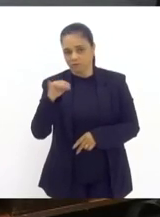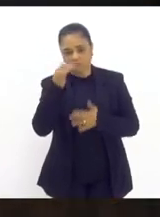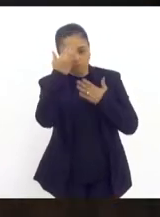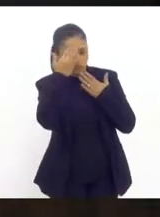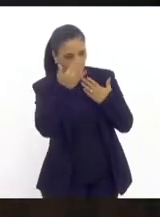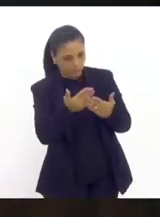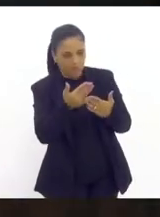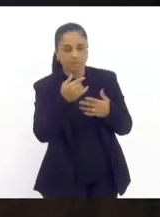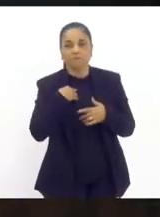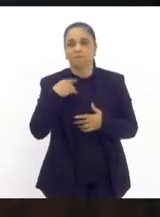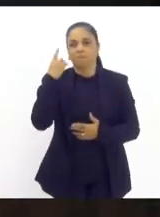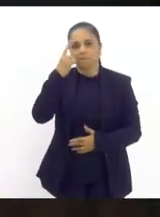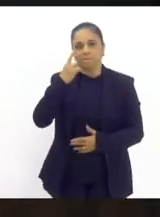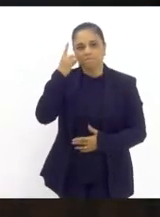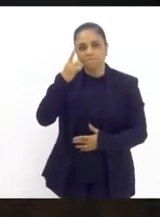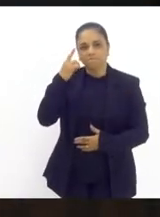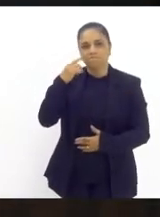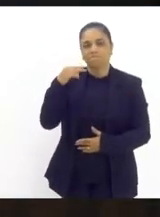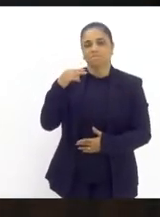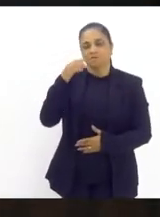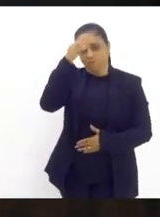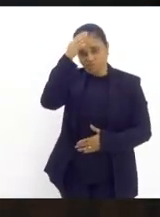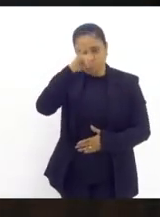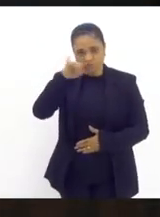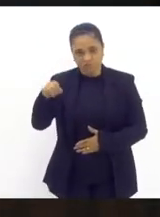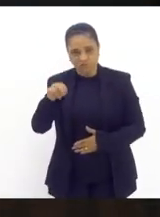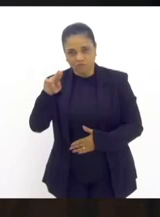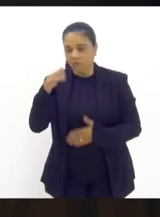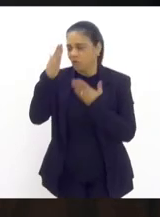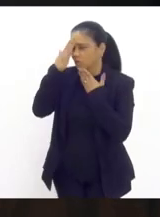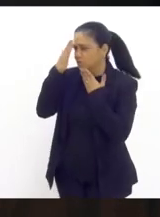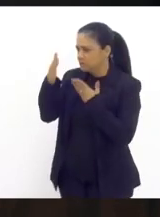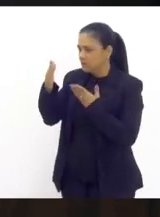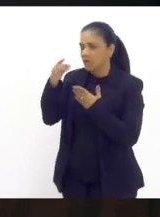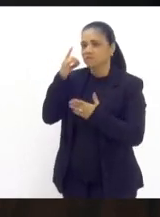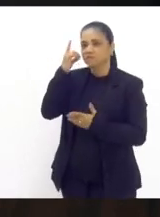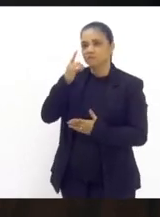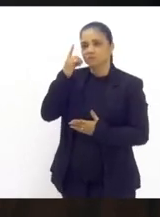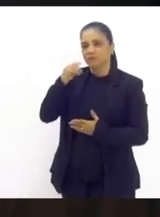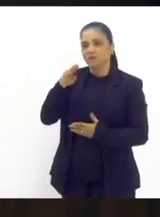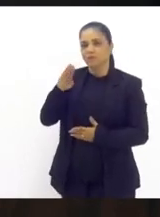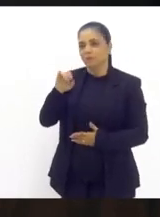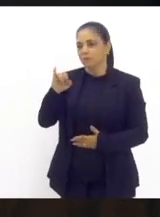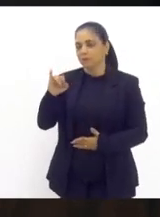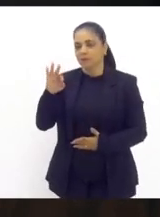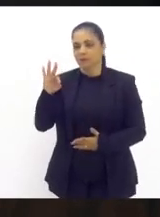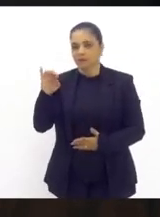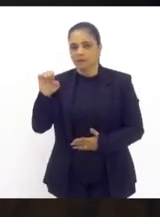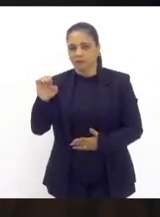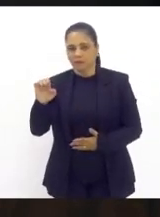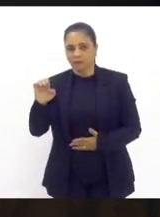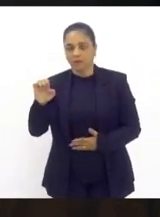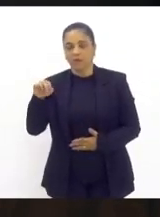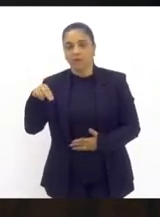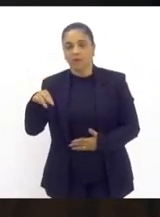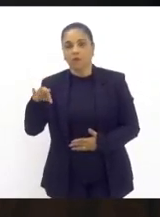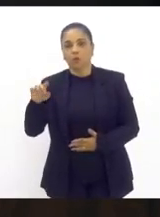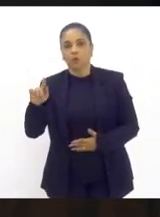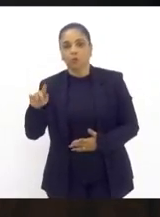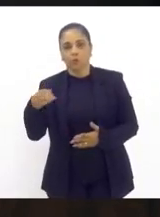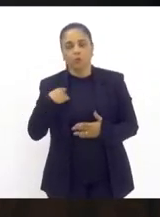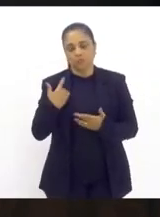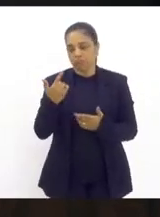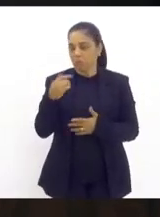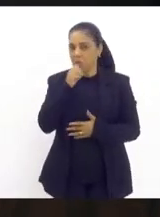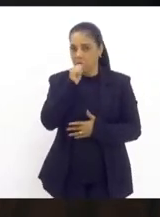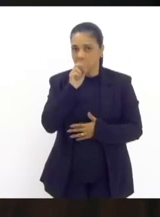Obrigado Deputado Jair Bittencourt nosso colega amigo próximo morador escrito o nome Deputado Rodrigo Amorim não se fazendo presente